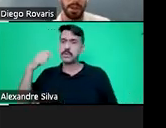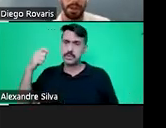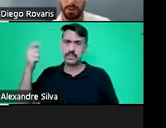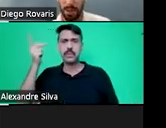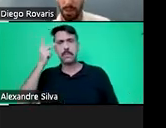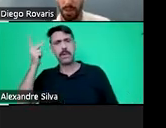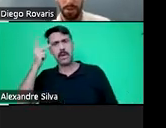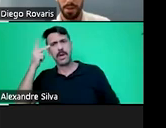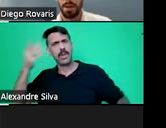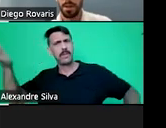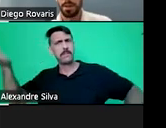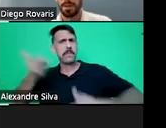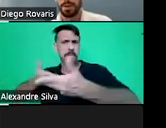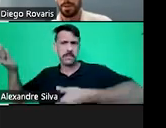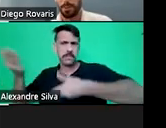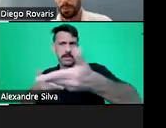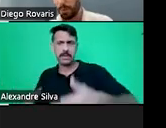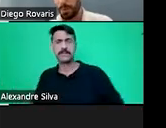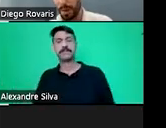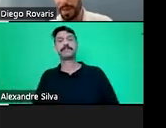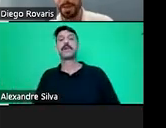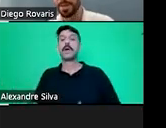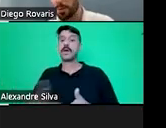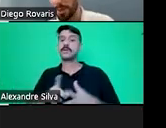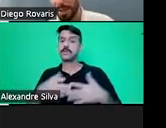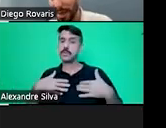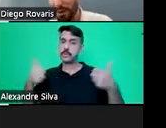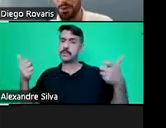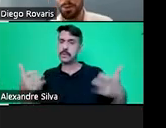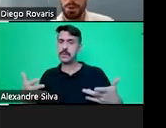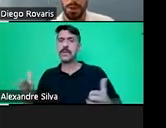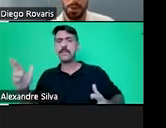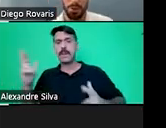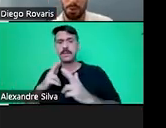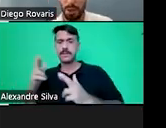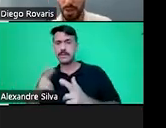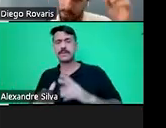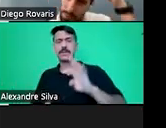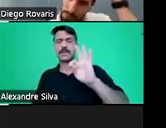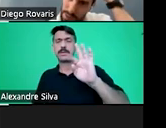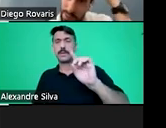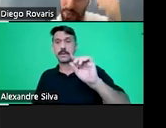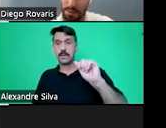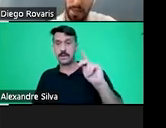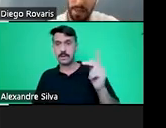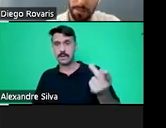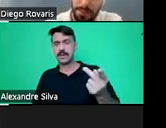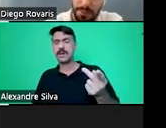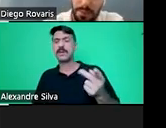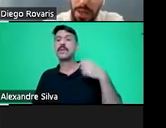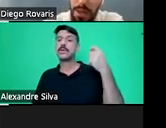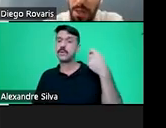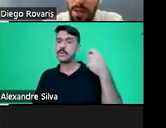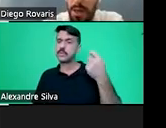Então, como eu falei anteriormente, a minha relação com o TDAH começou no Rio Grande do Sul há quase uma década e